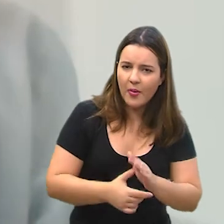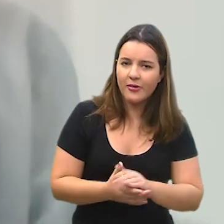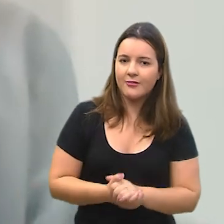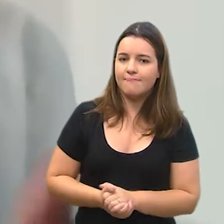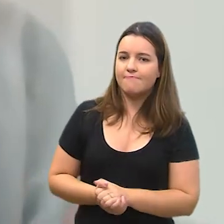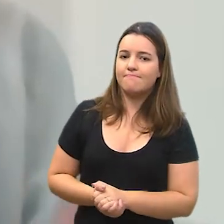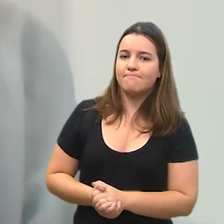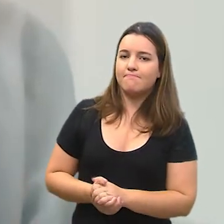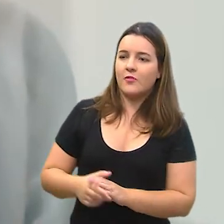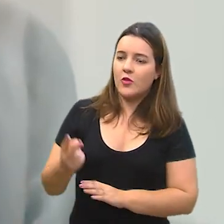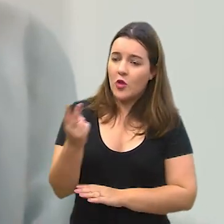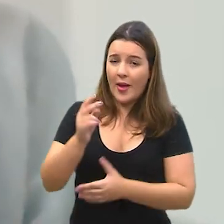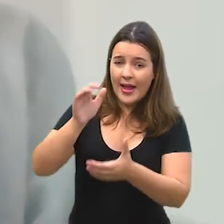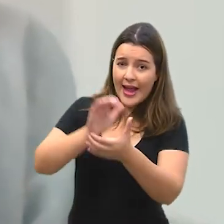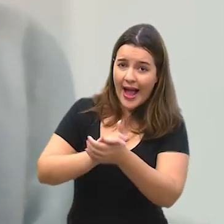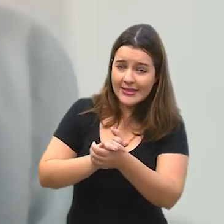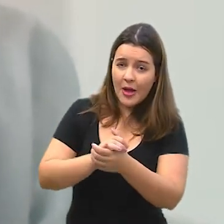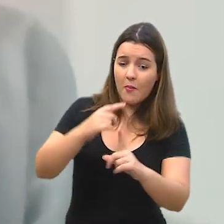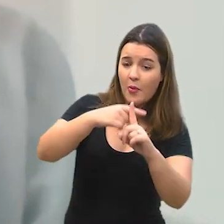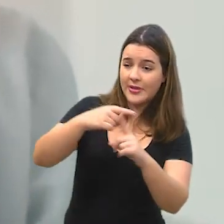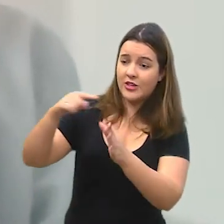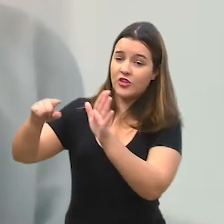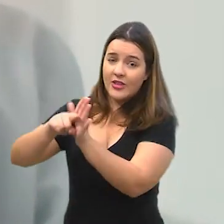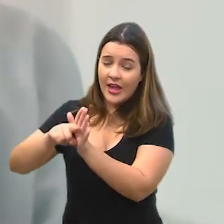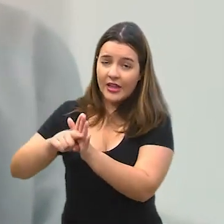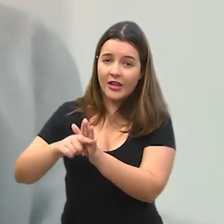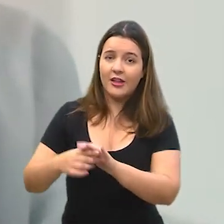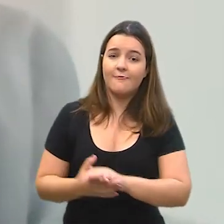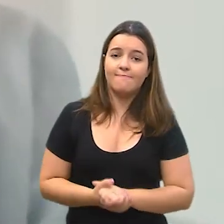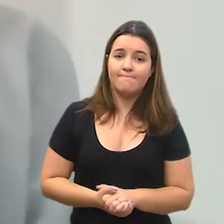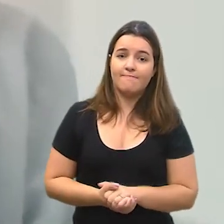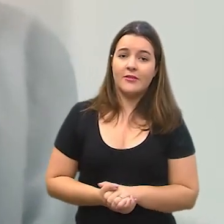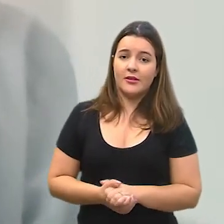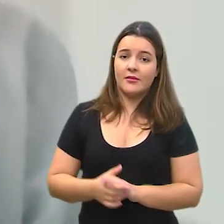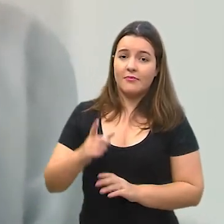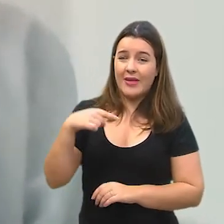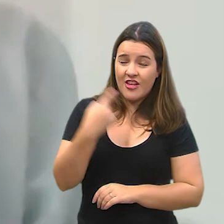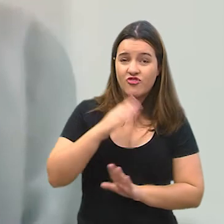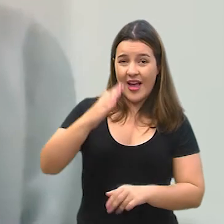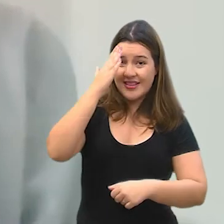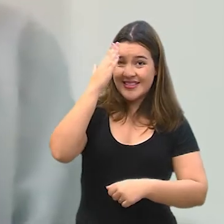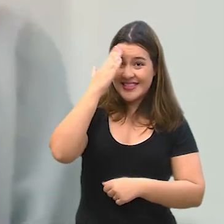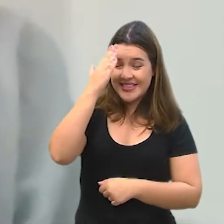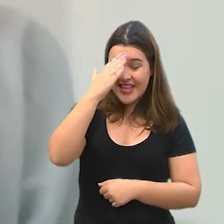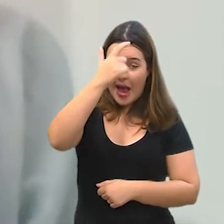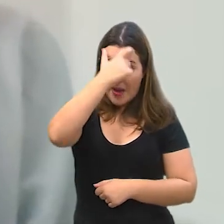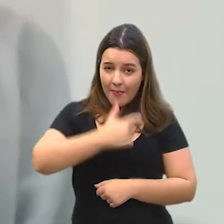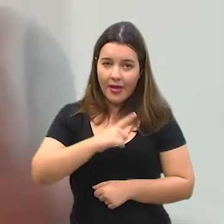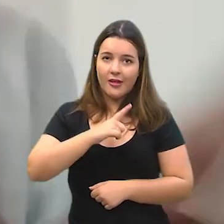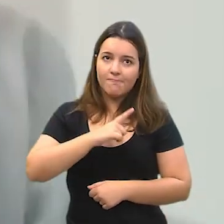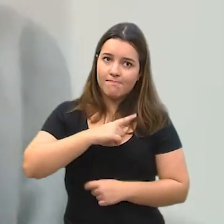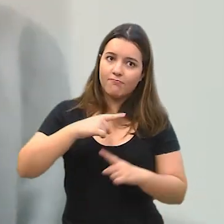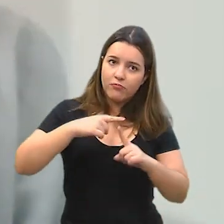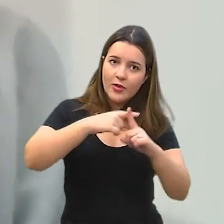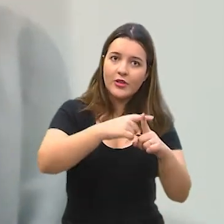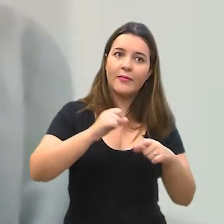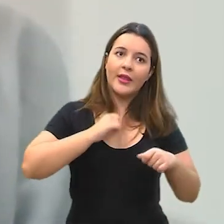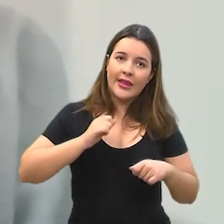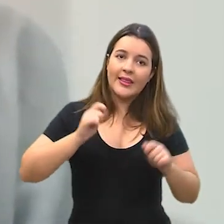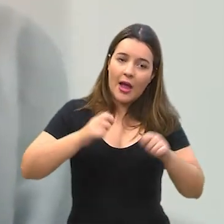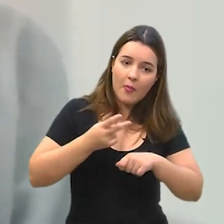bastante importante, que são as grávidas, né? Existe risco do feto ser infectado, né? Ou mesmo do